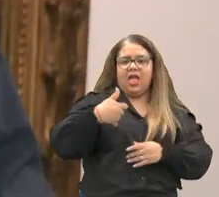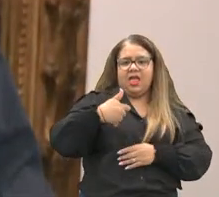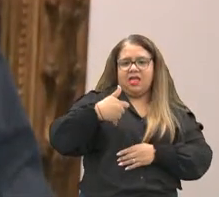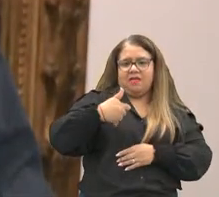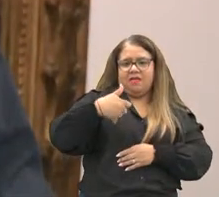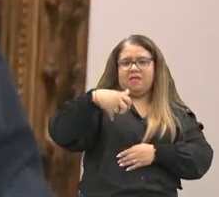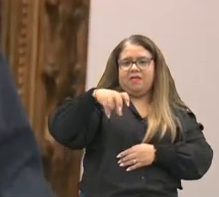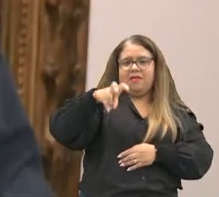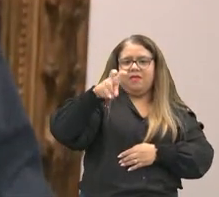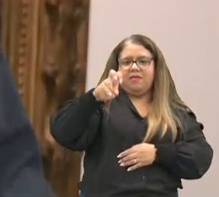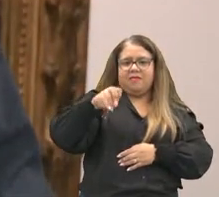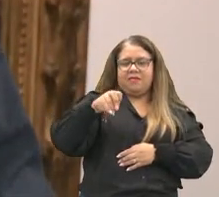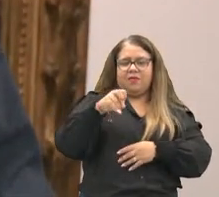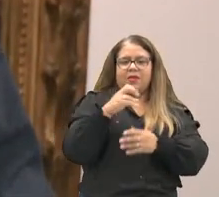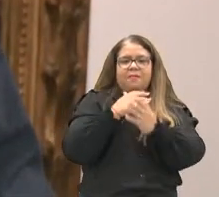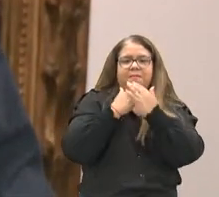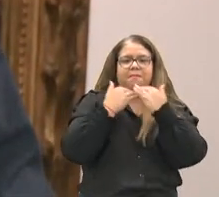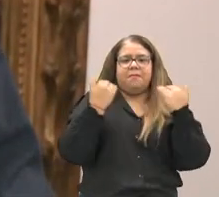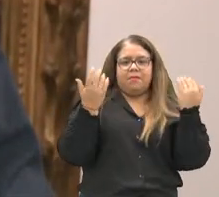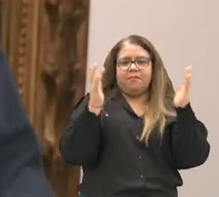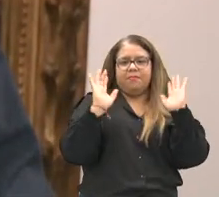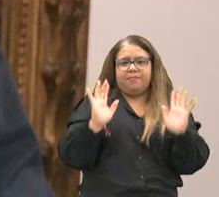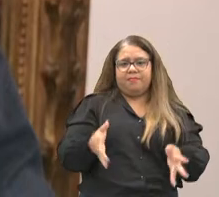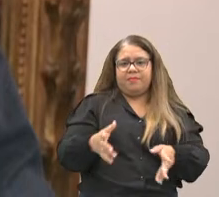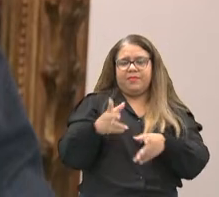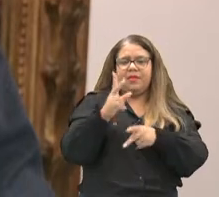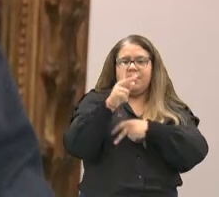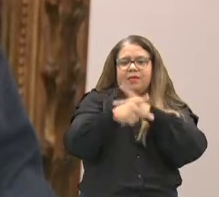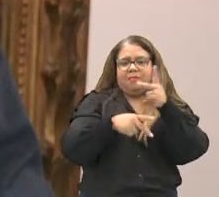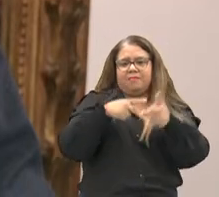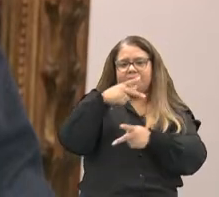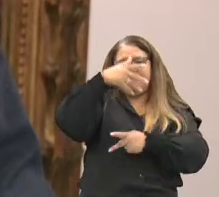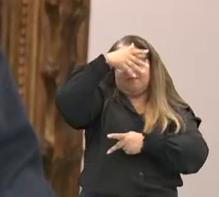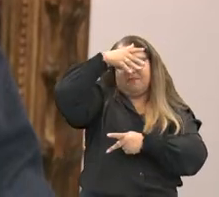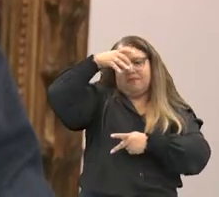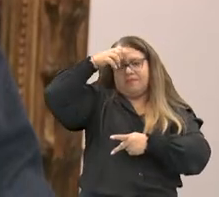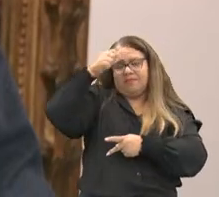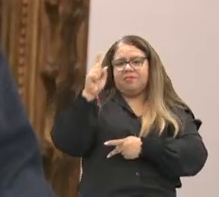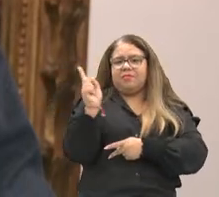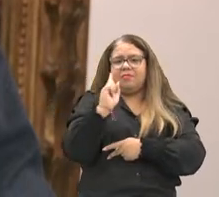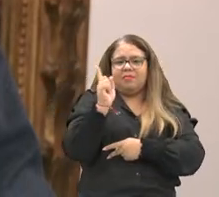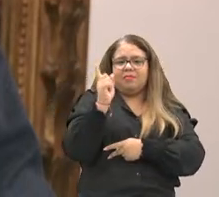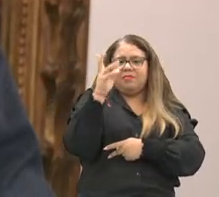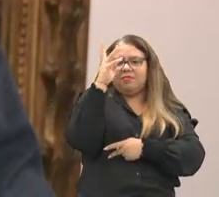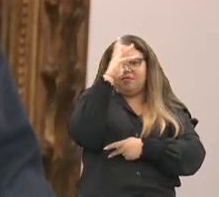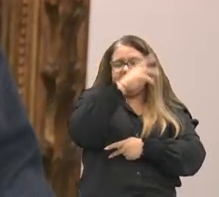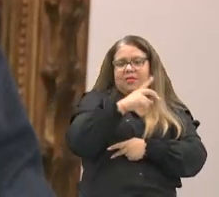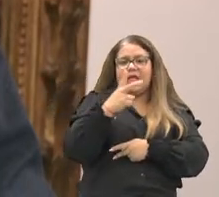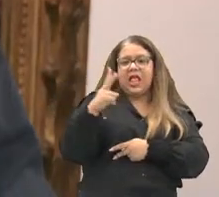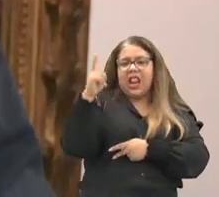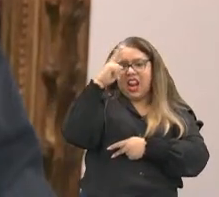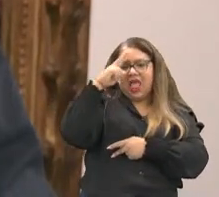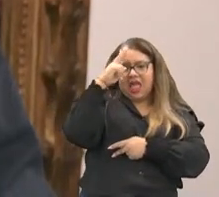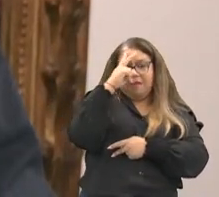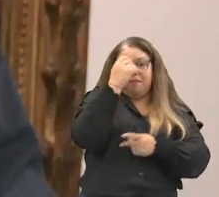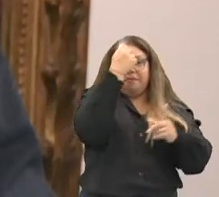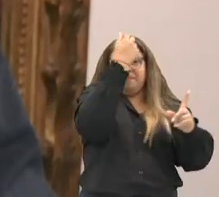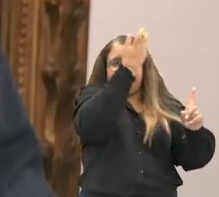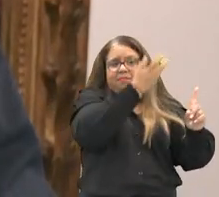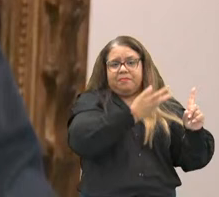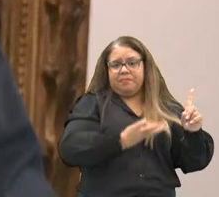seu falecimento para que o povo mato-grossense não esqueça a memória desse grande homem público que